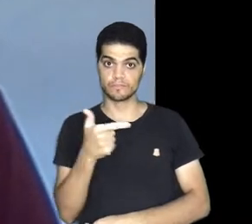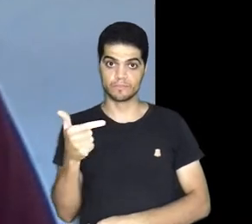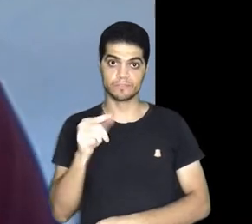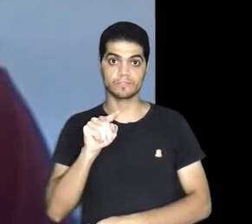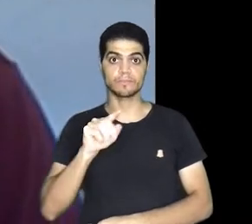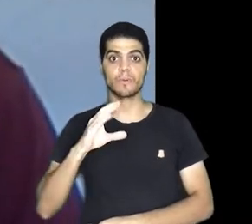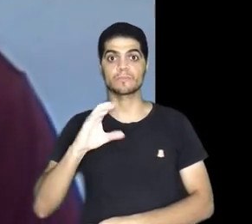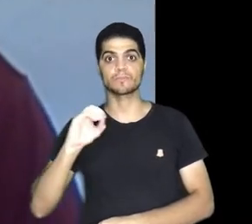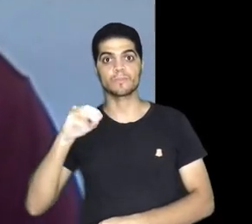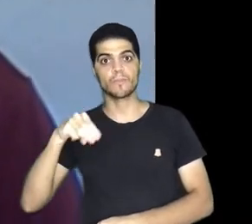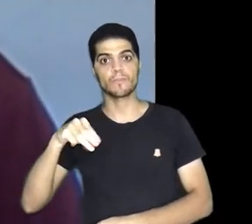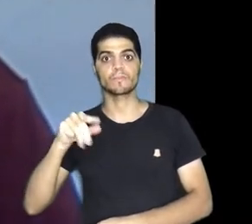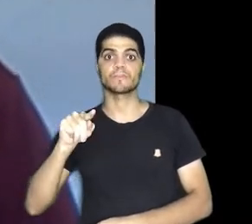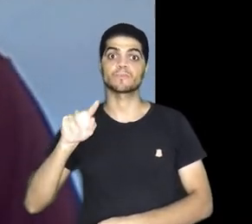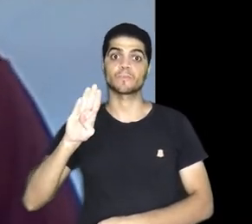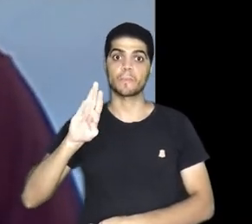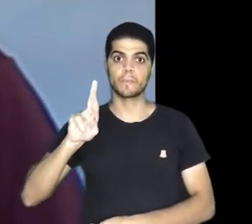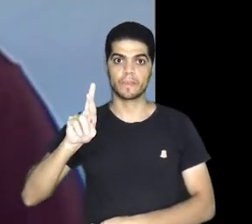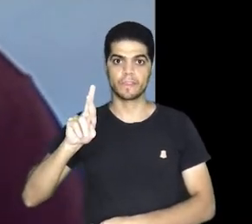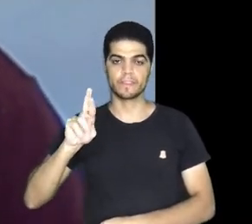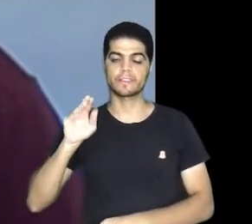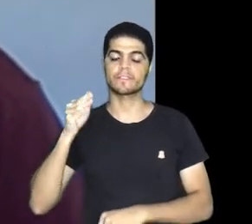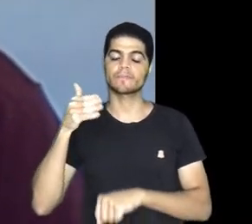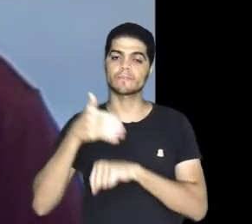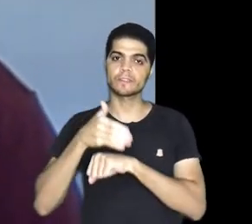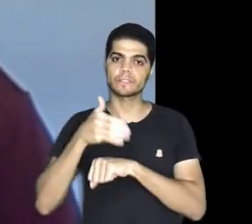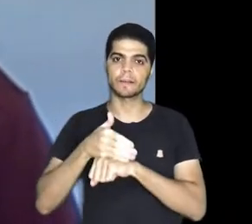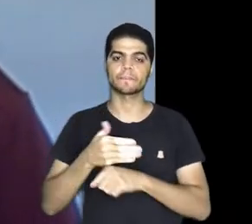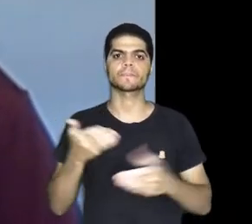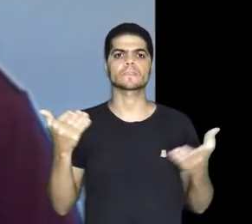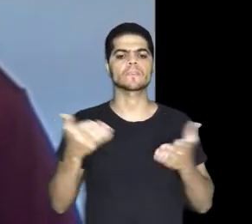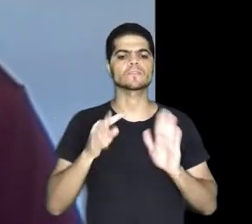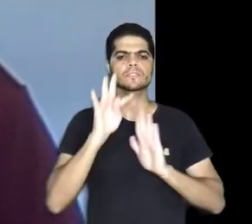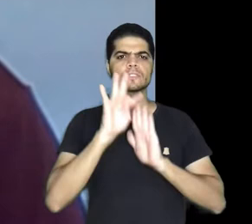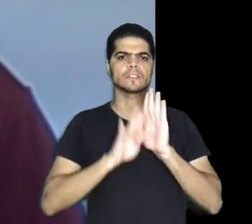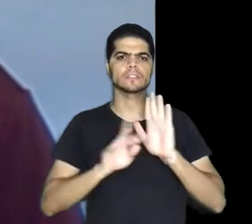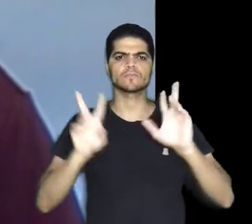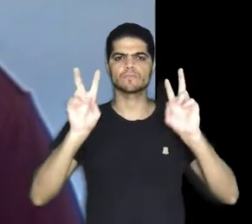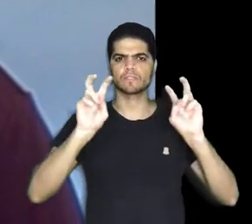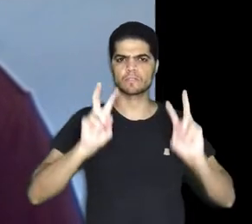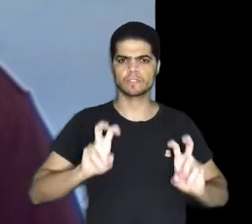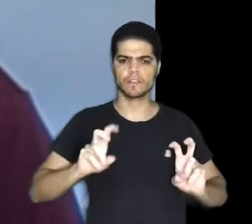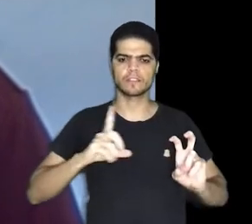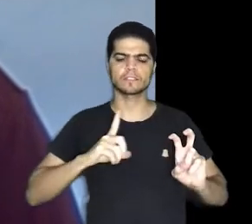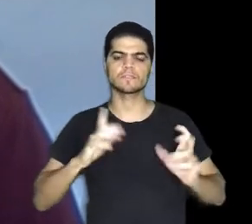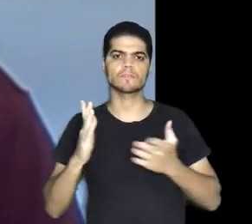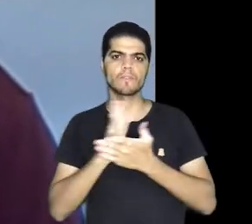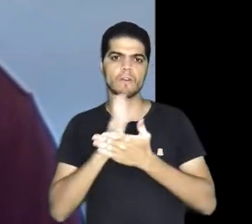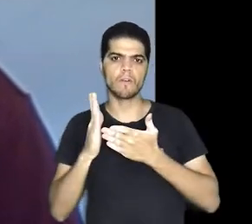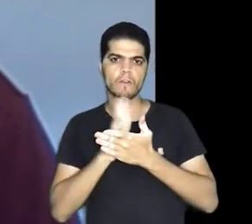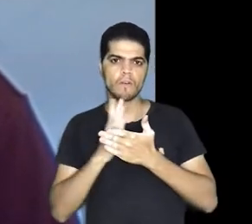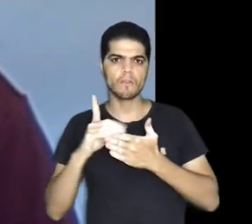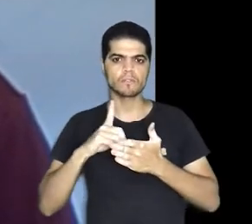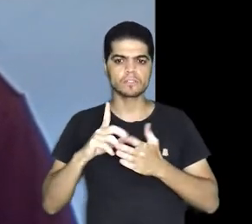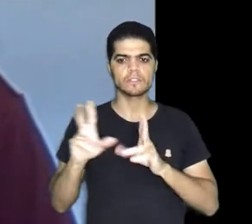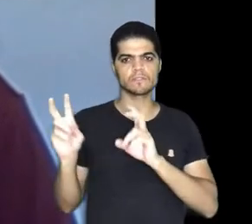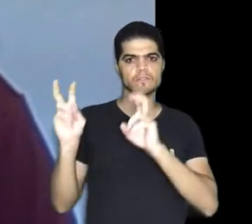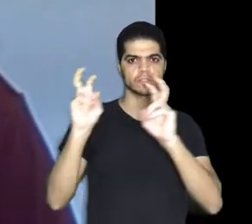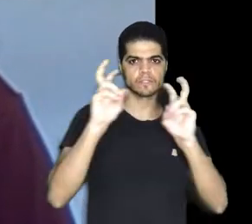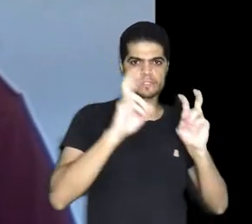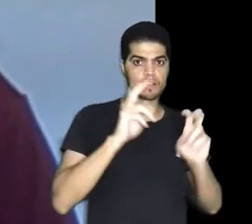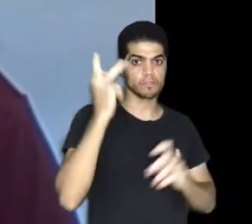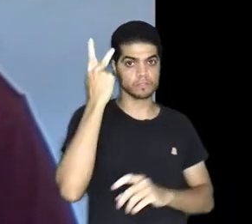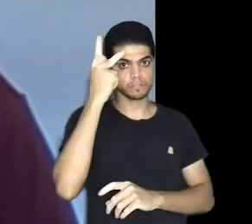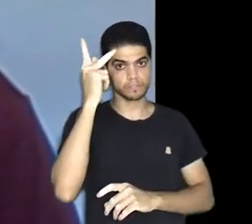Esse texto busca evidenciar algumas questões acerca da construção de narrativas históricas